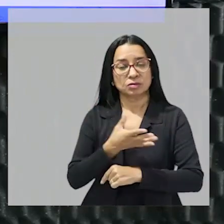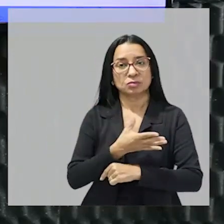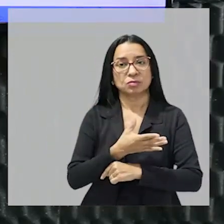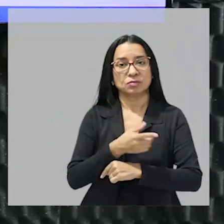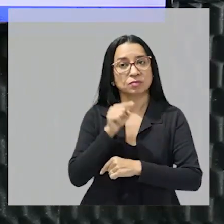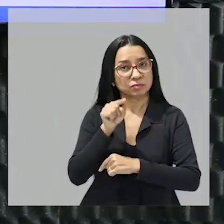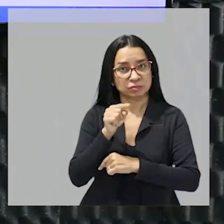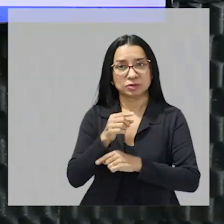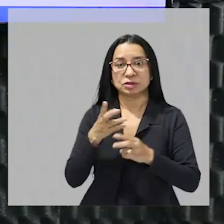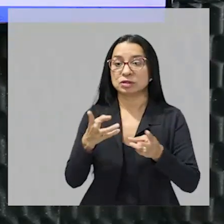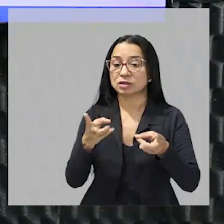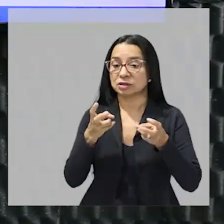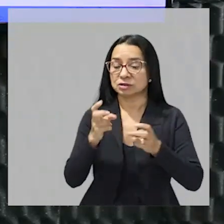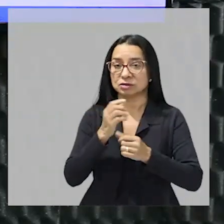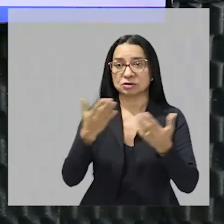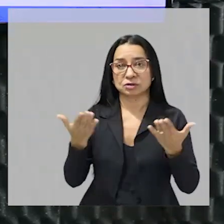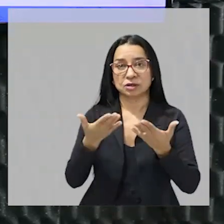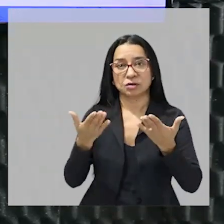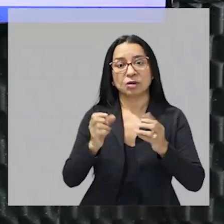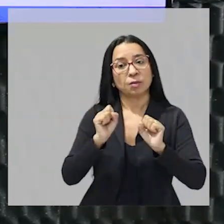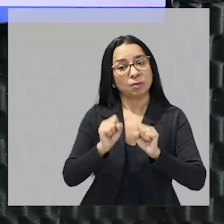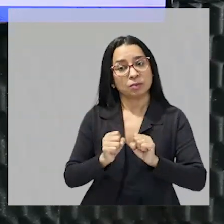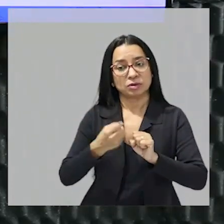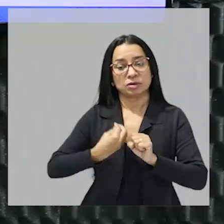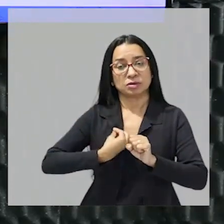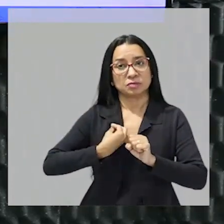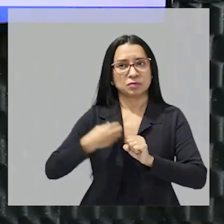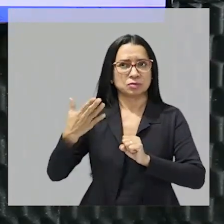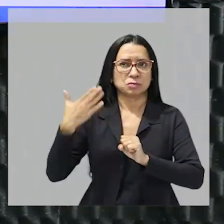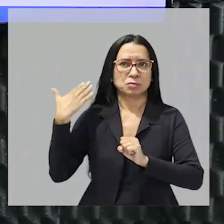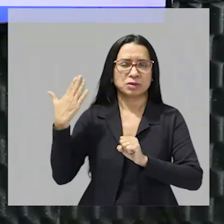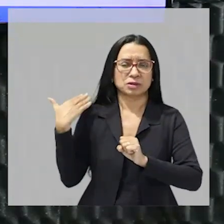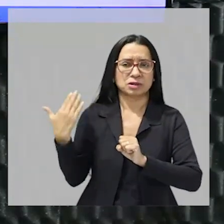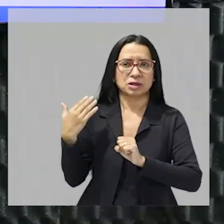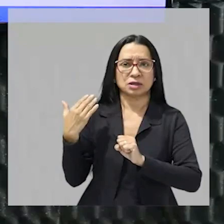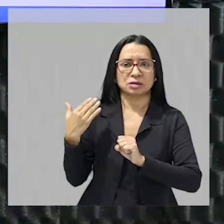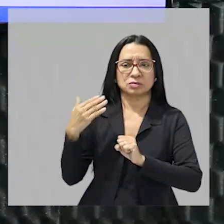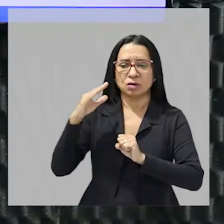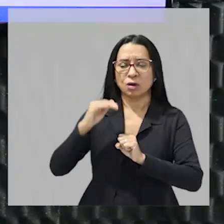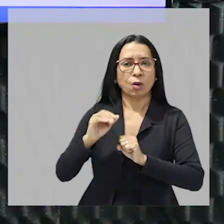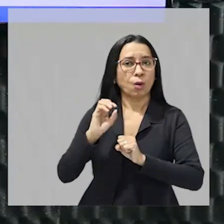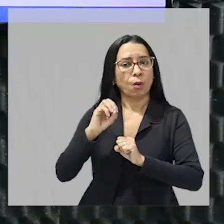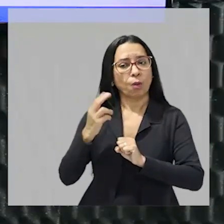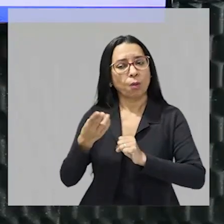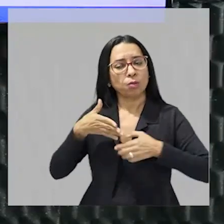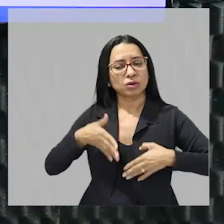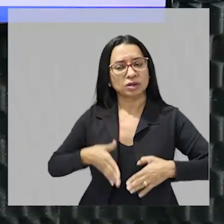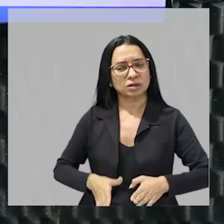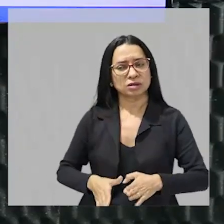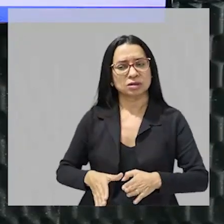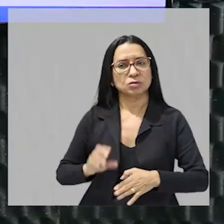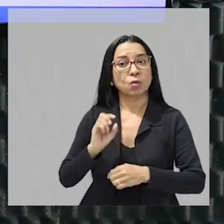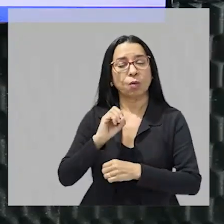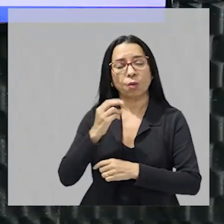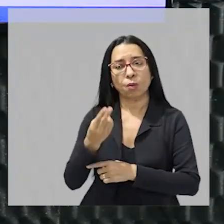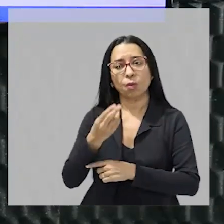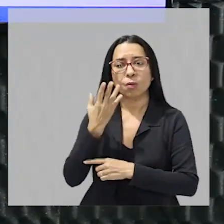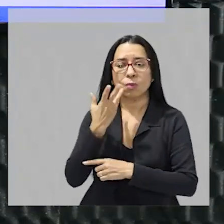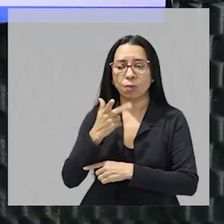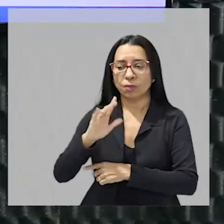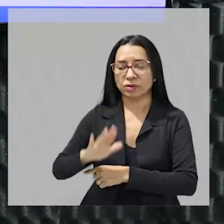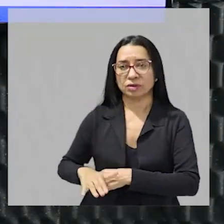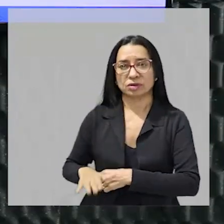assistindo agora, talvez poderia nem estar vivo nessa época, ainda não ter nascido, ou ser muito pequeno, mas o Brasil já passou por um período de